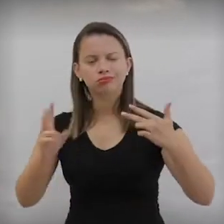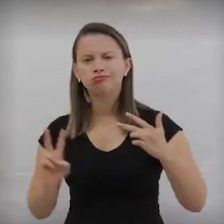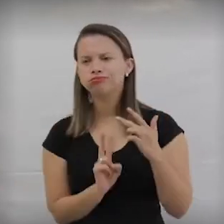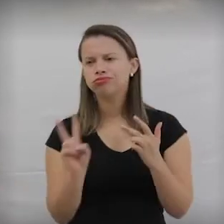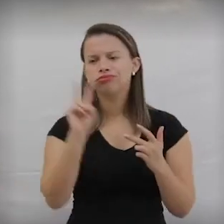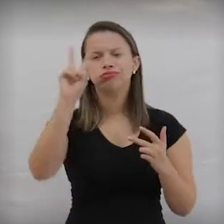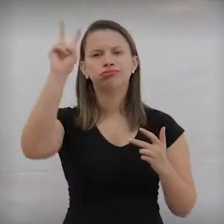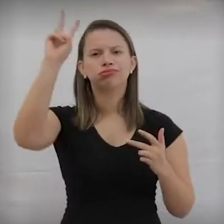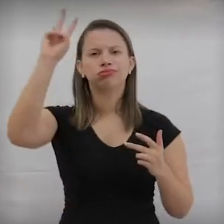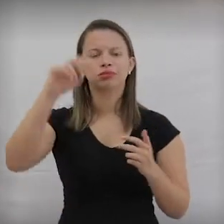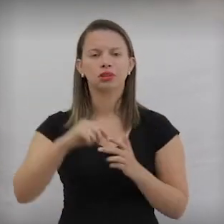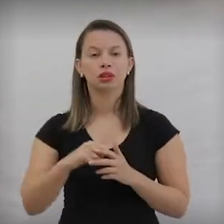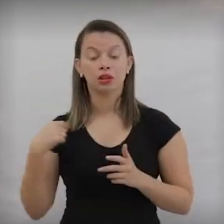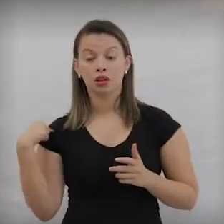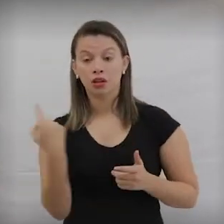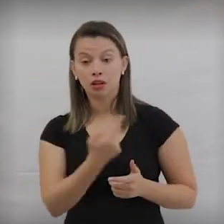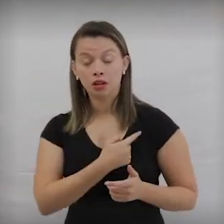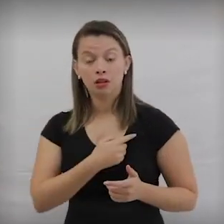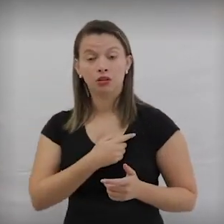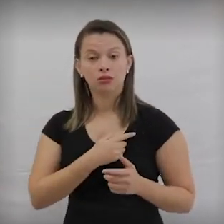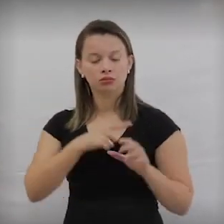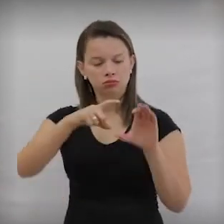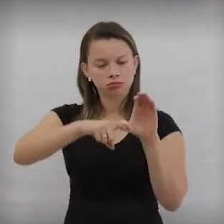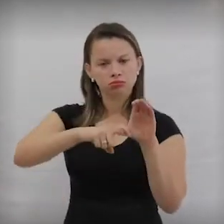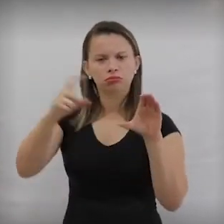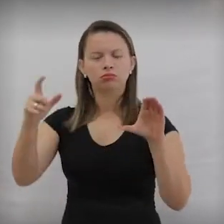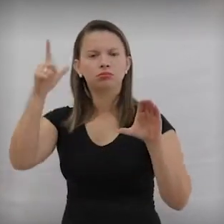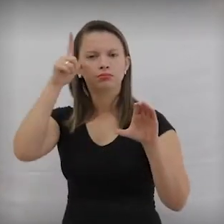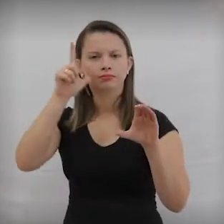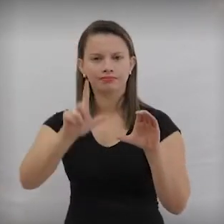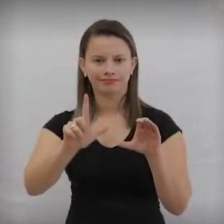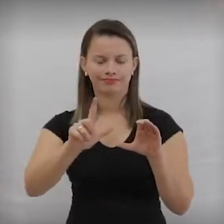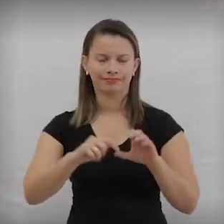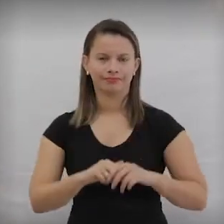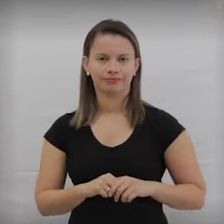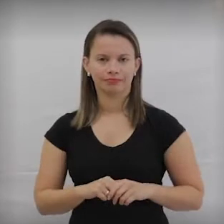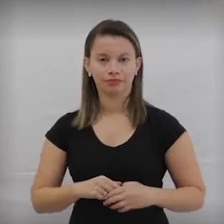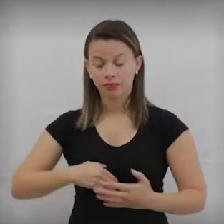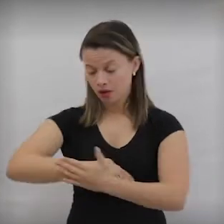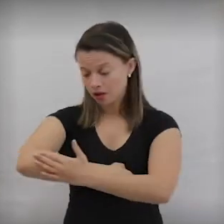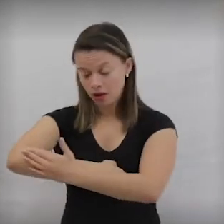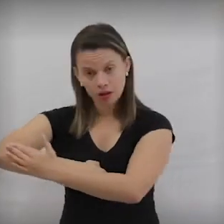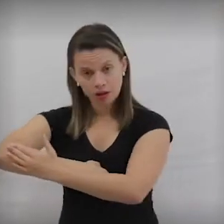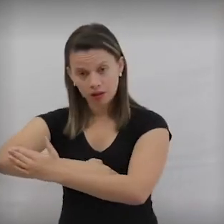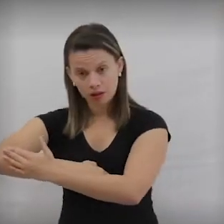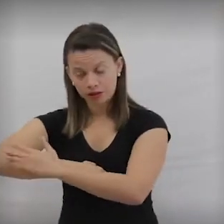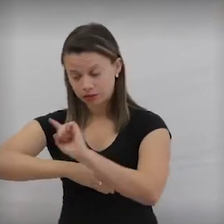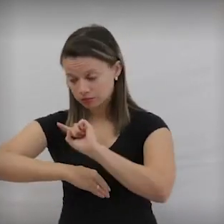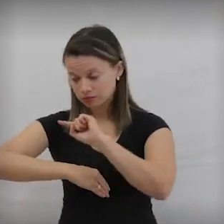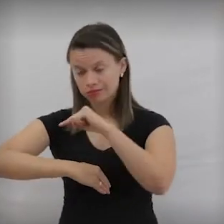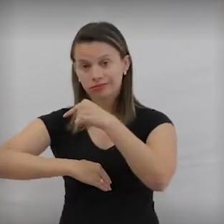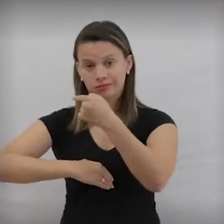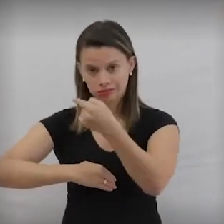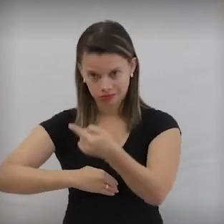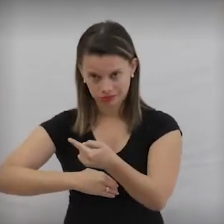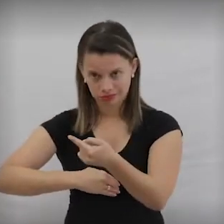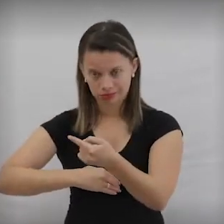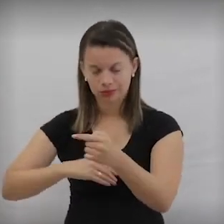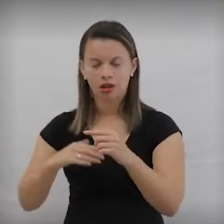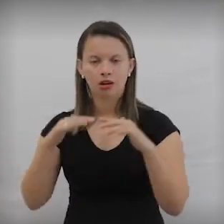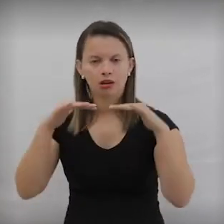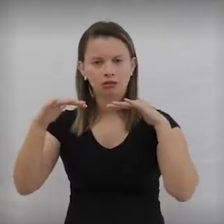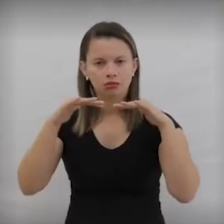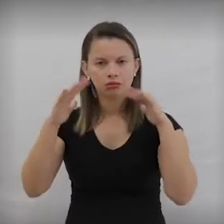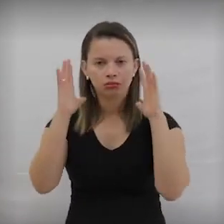valorosos. A gente conseguir ter autonomia na vida. E o bebê, depois de conseguir, então, conquistar o movimento